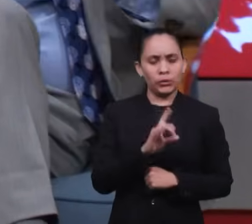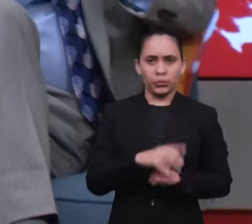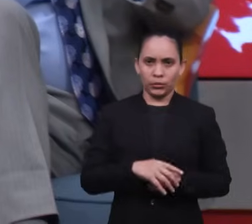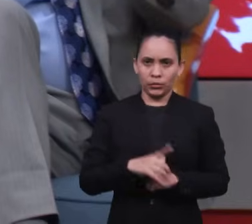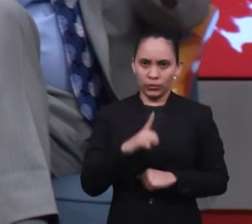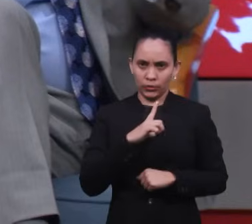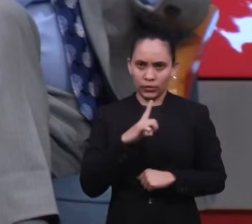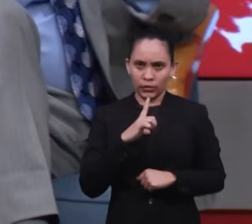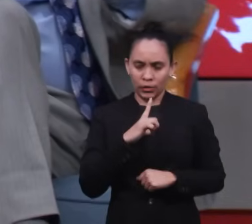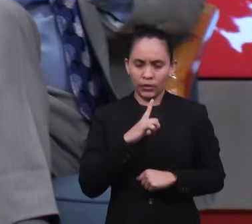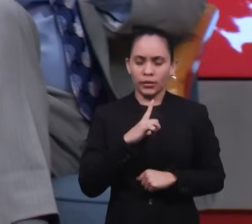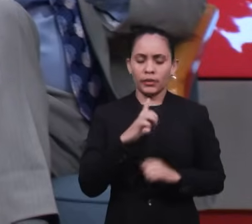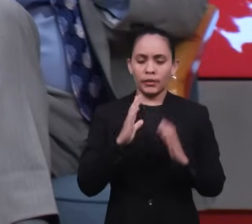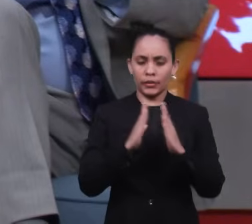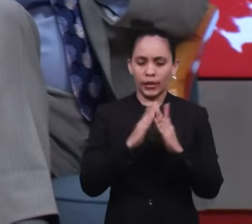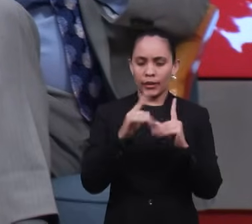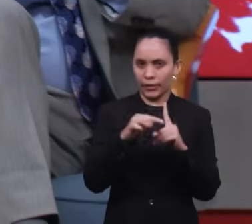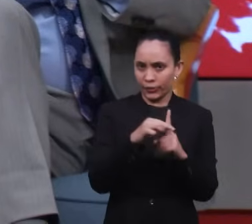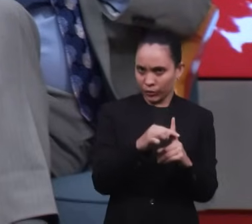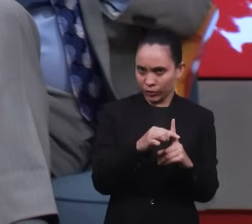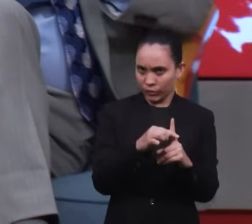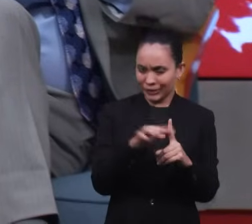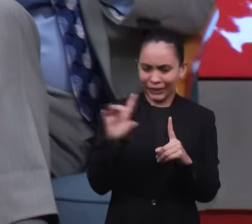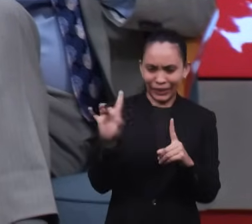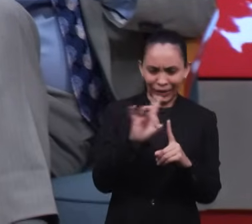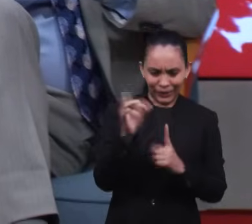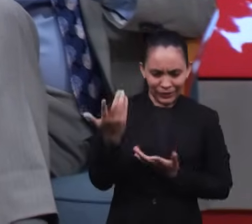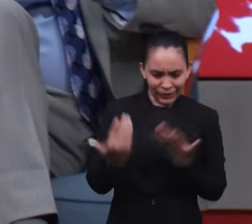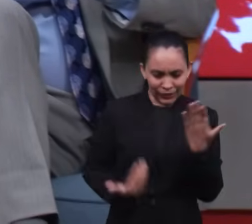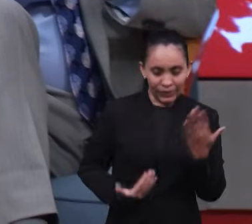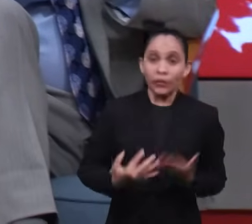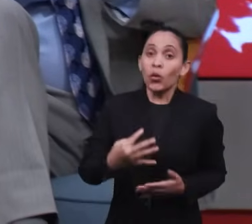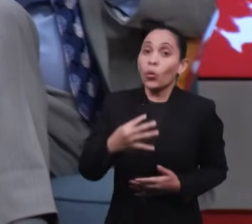que cada membro da igreja